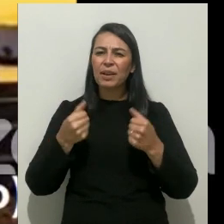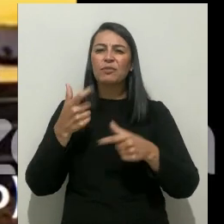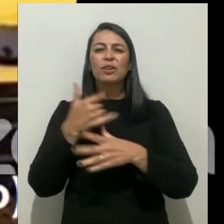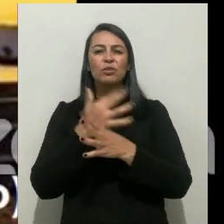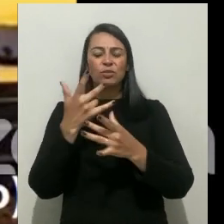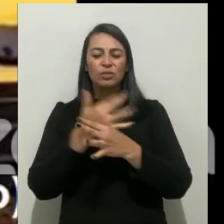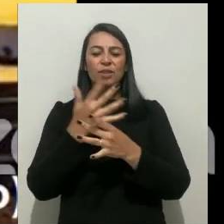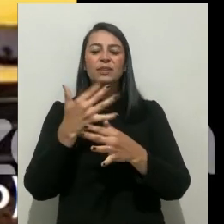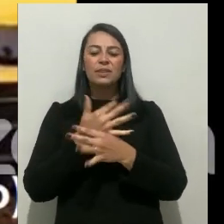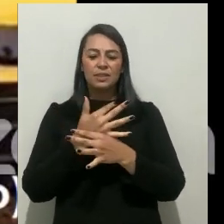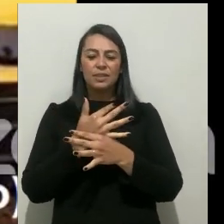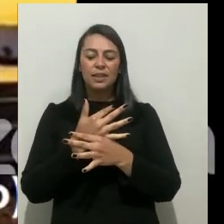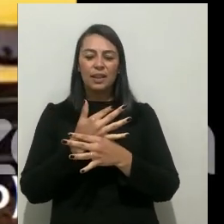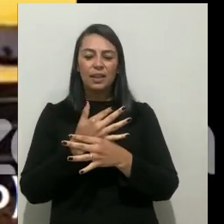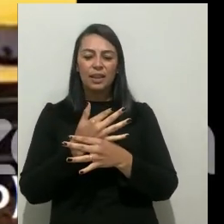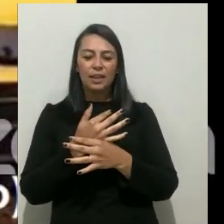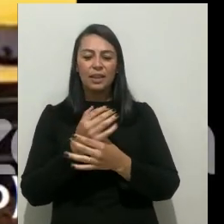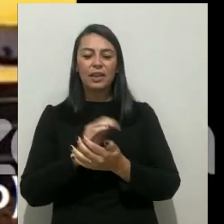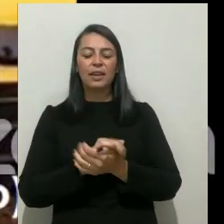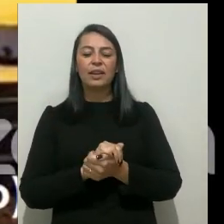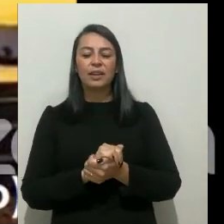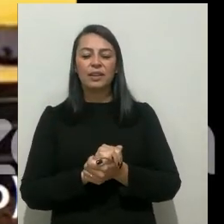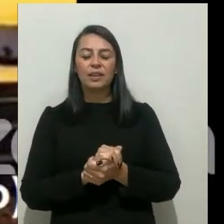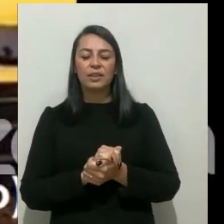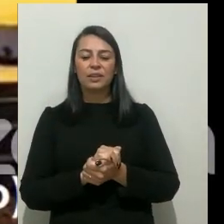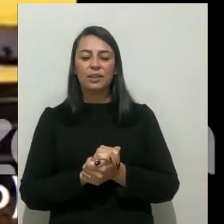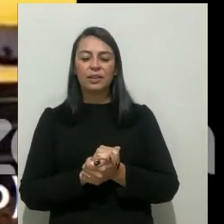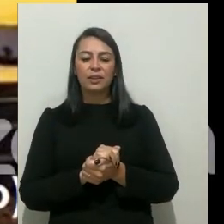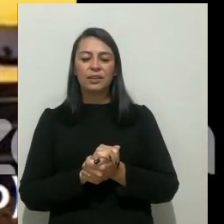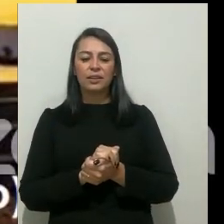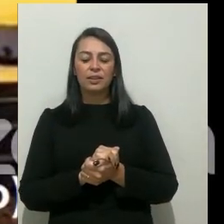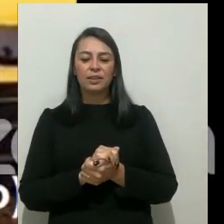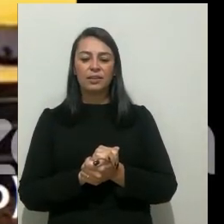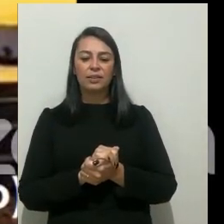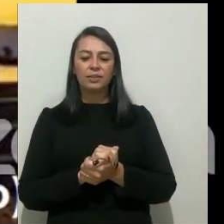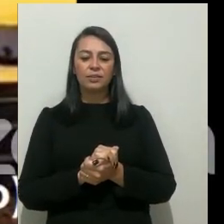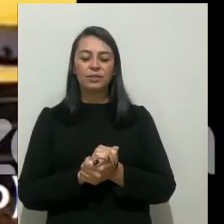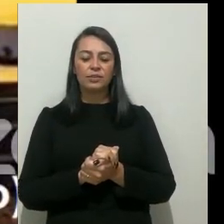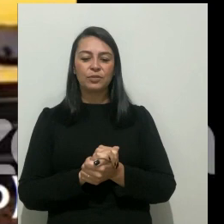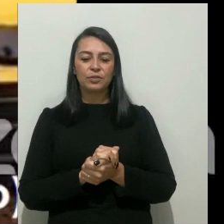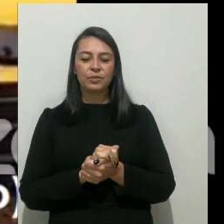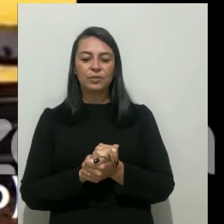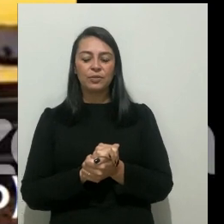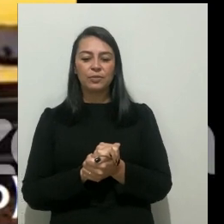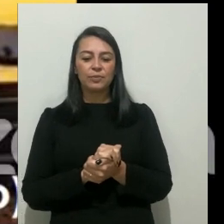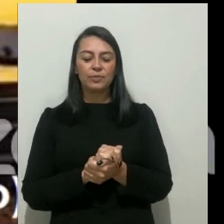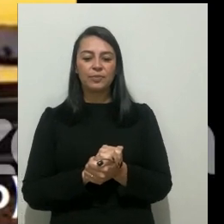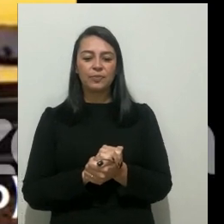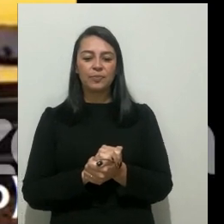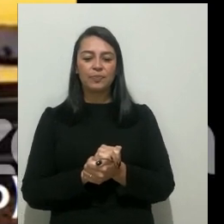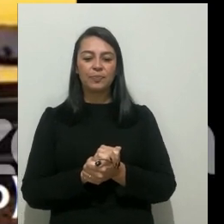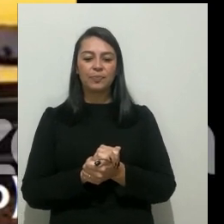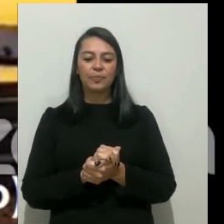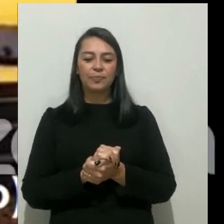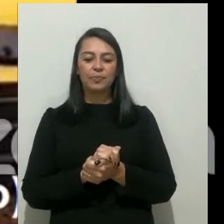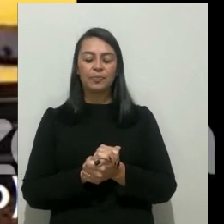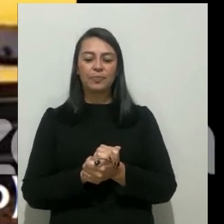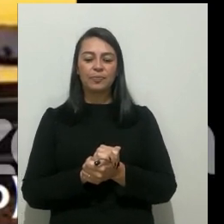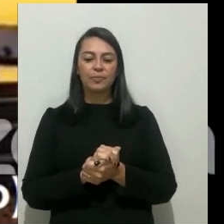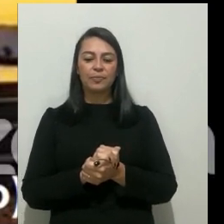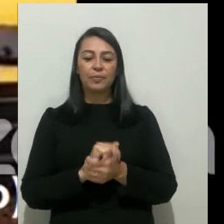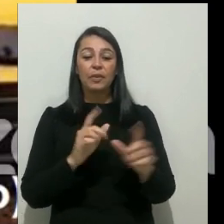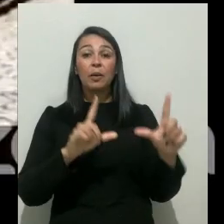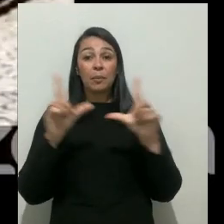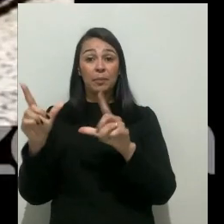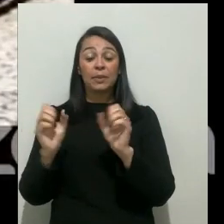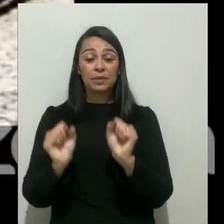que a gente pode acessar e ter mais uma pessoa maravilhosa, né, de Petrópolis que foi o Kelly. Pode